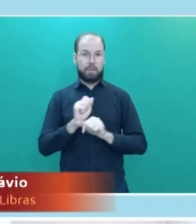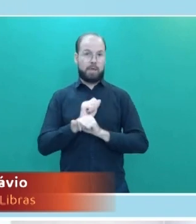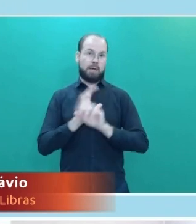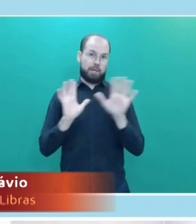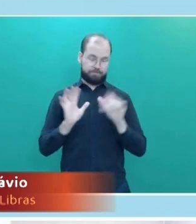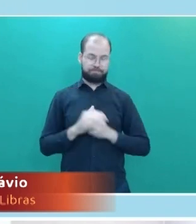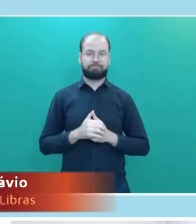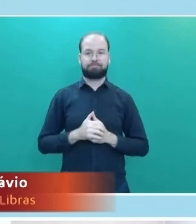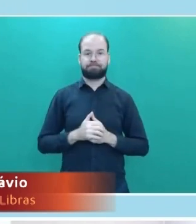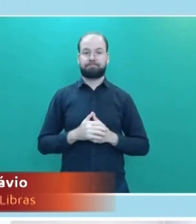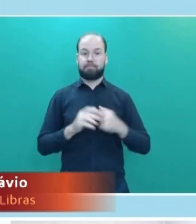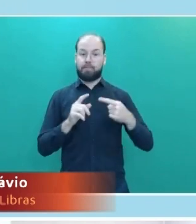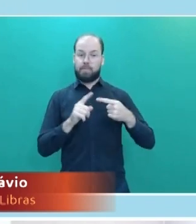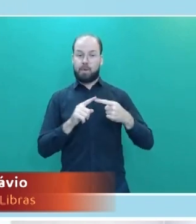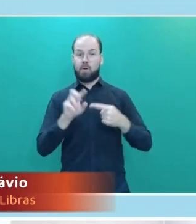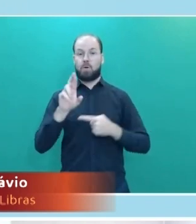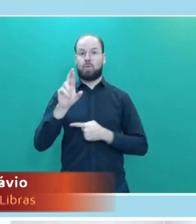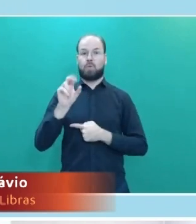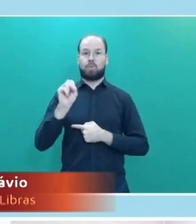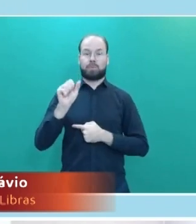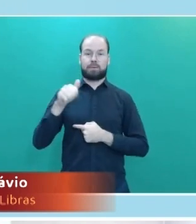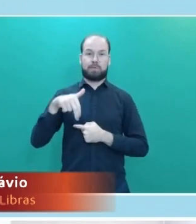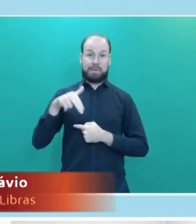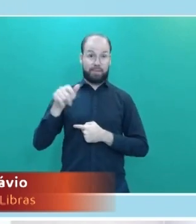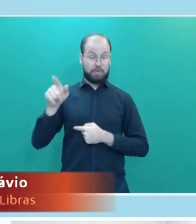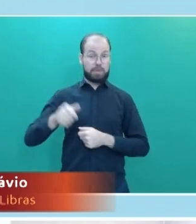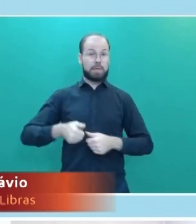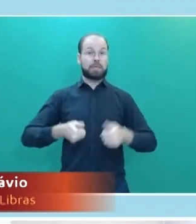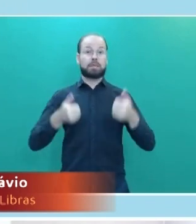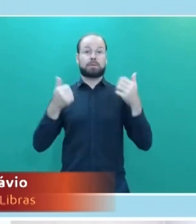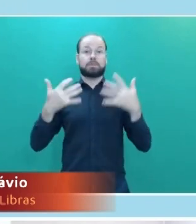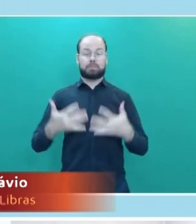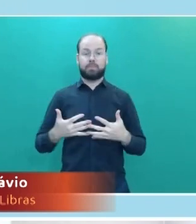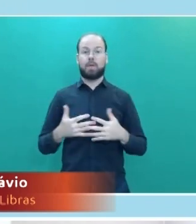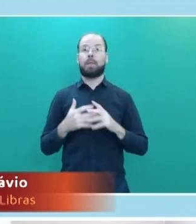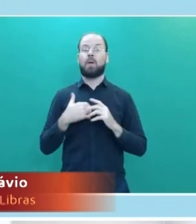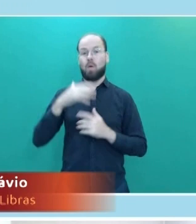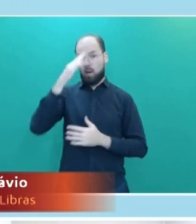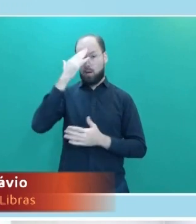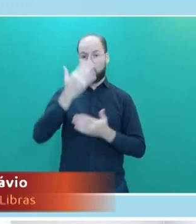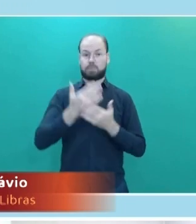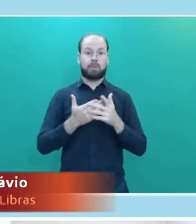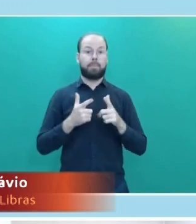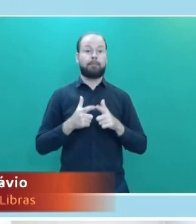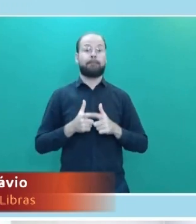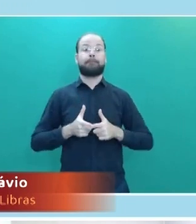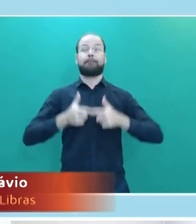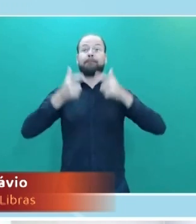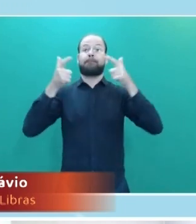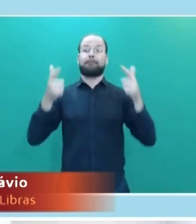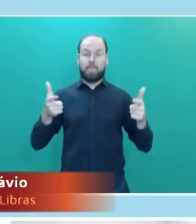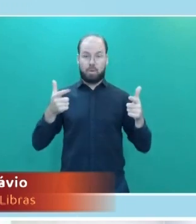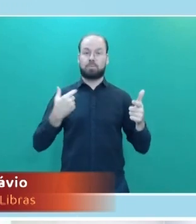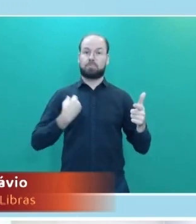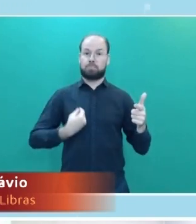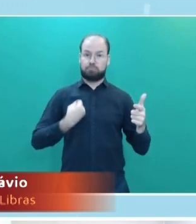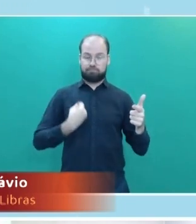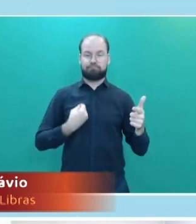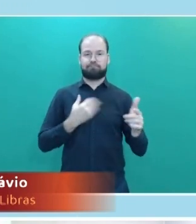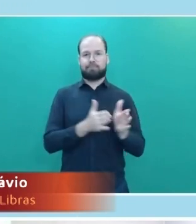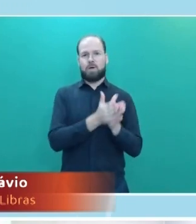essas pessoas geralmente, né, acredito que na grande maioria, são pessoas que vivem em grande vulnerabilidade